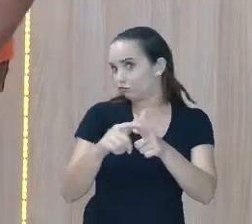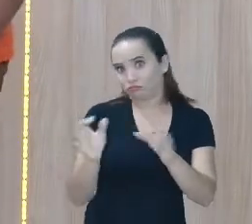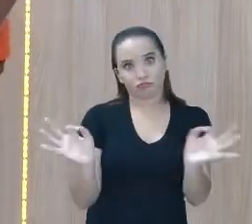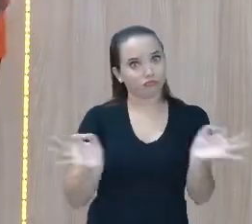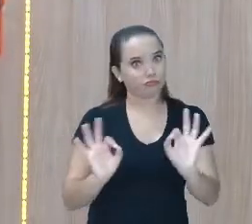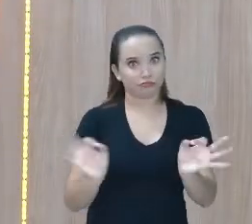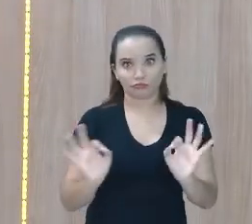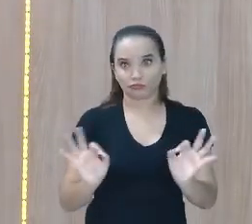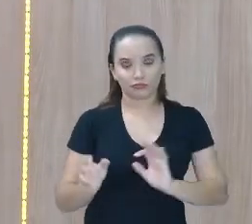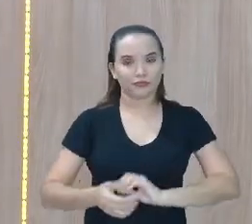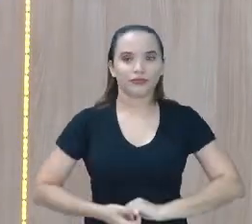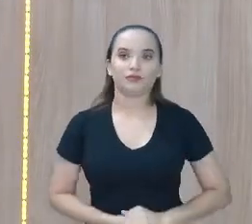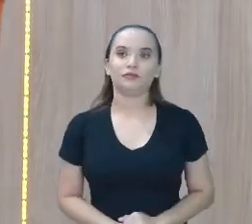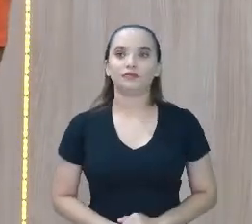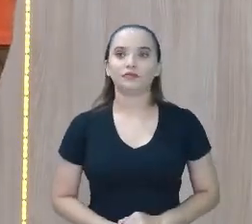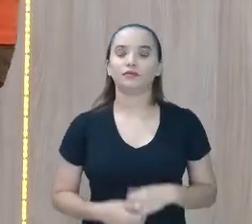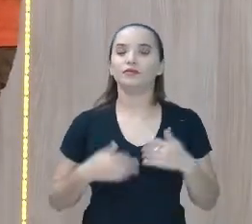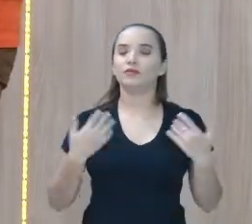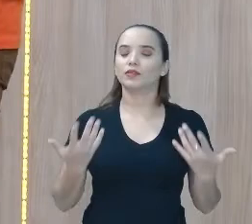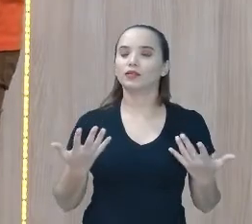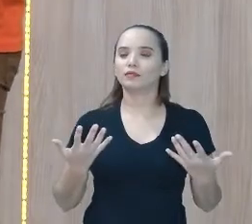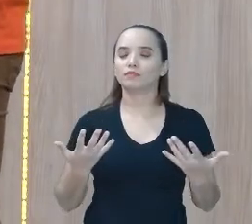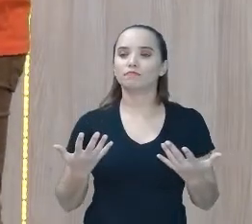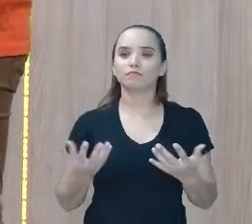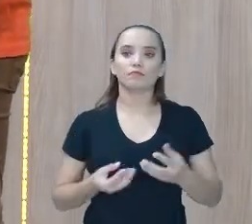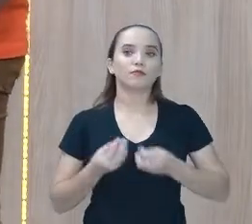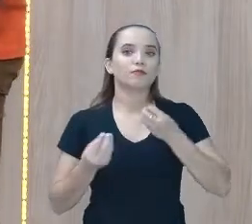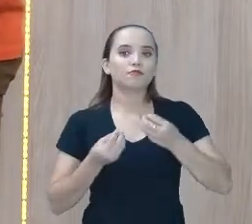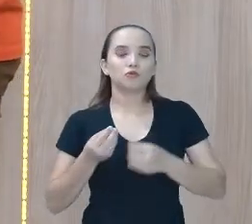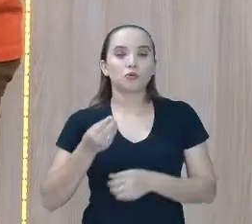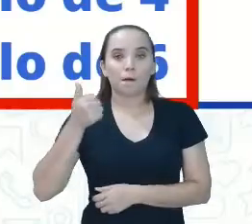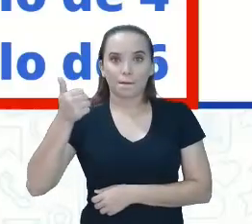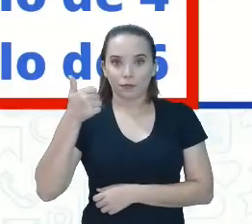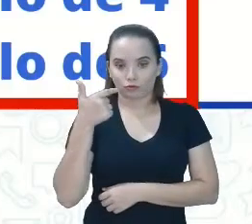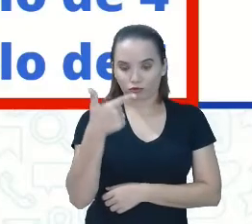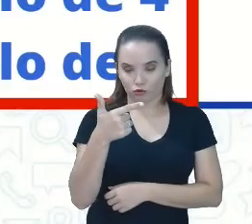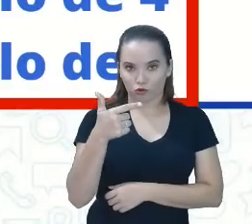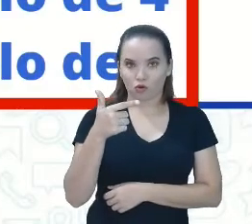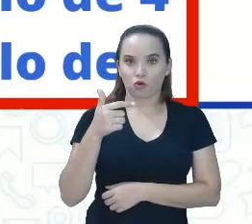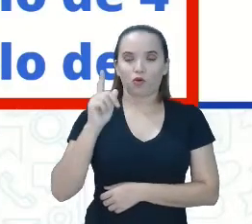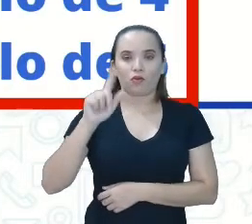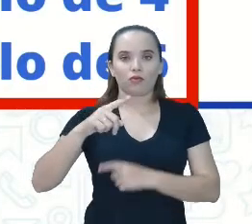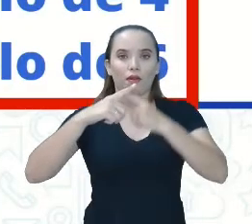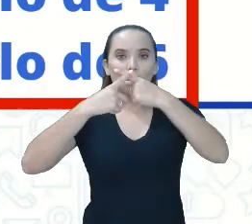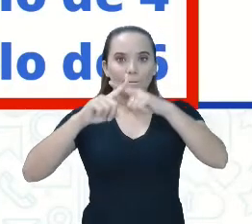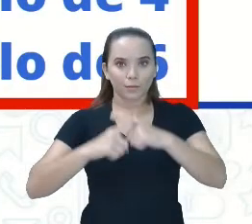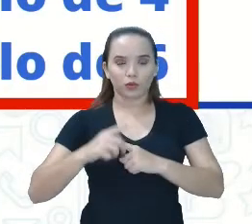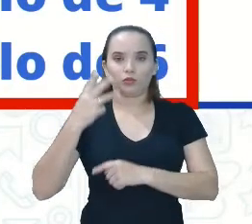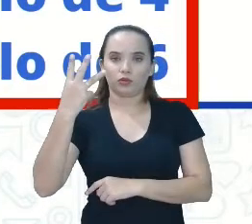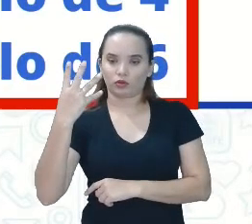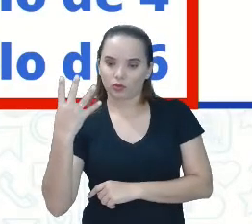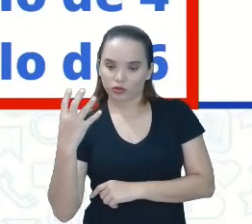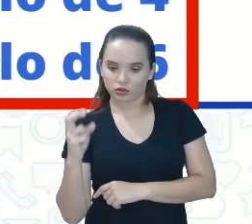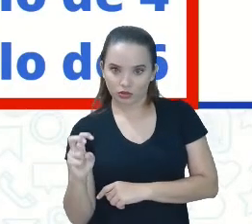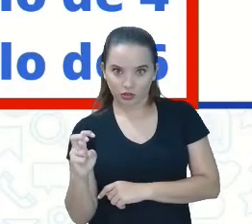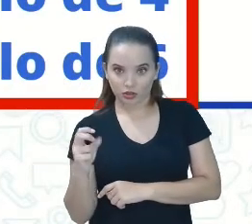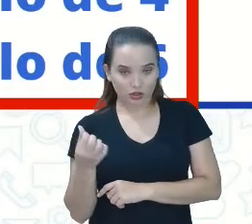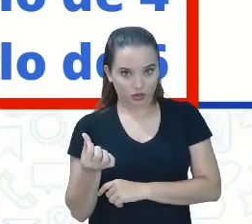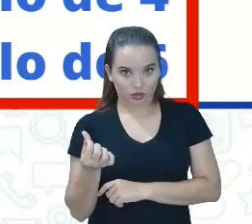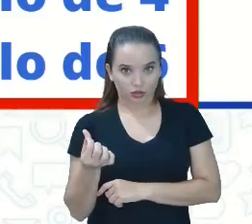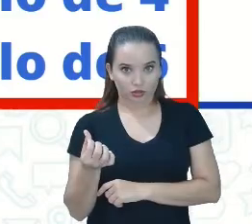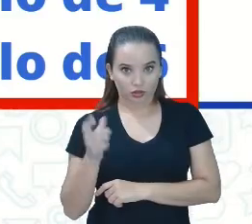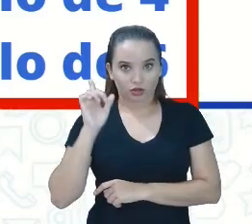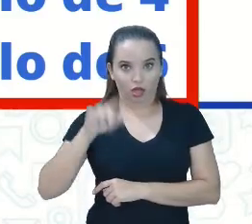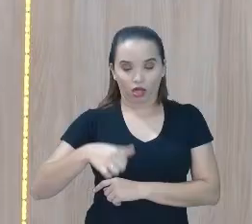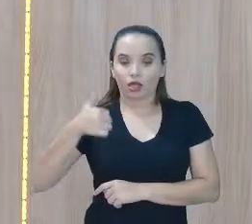nenhum, tá? Então, como 12, ele é múltiplo de 3, 4 e 6, a gente diz